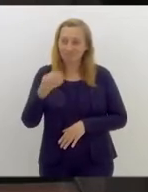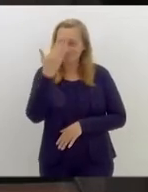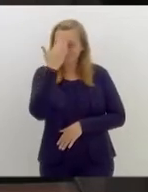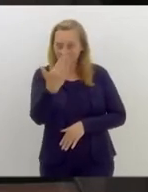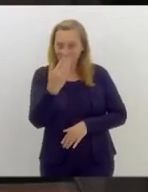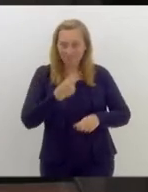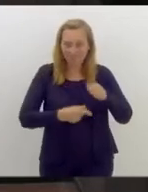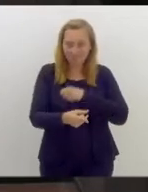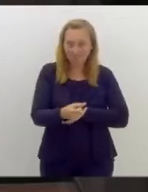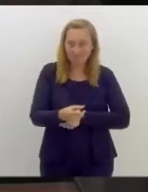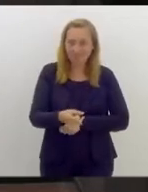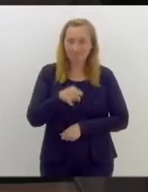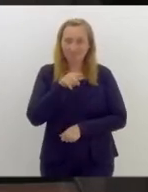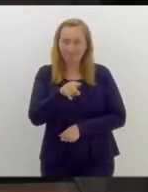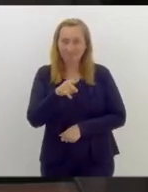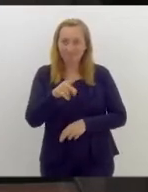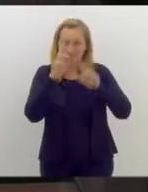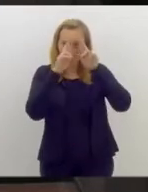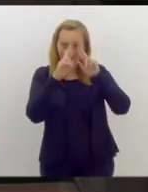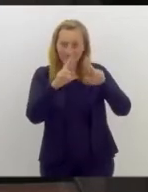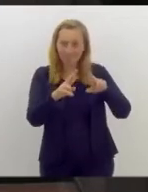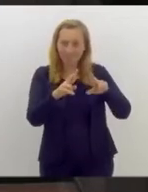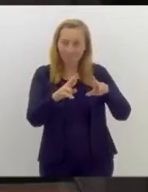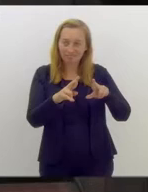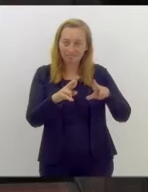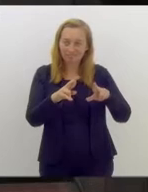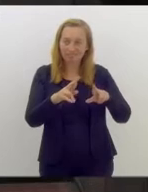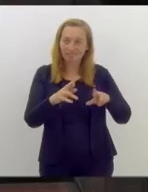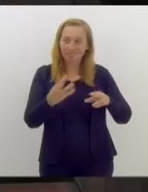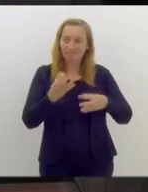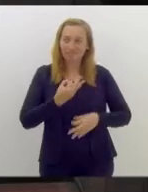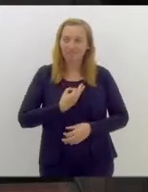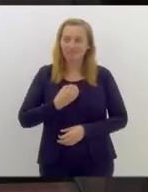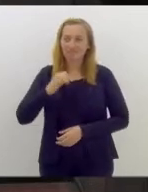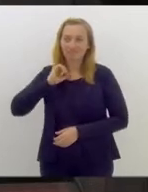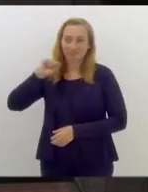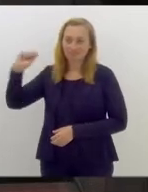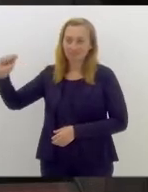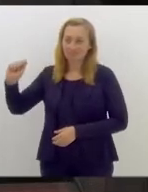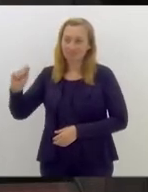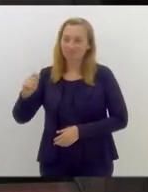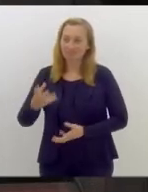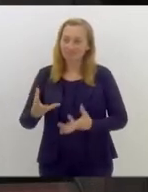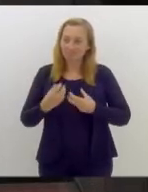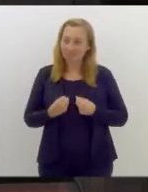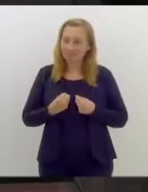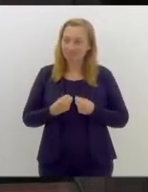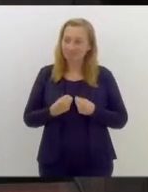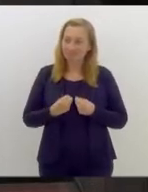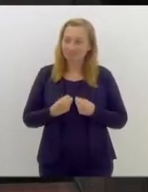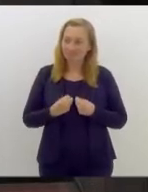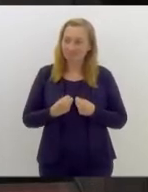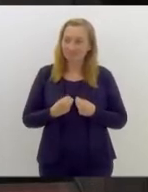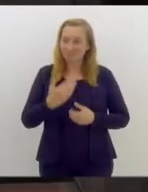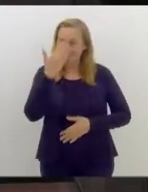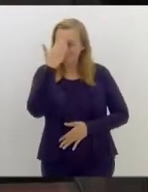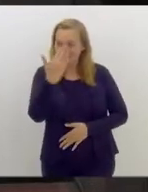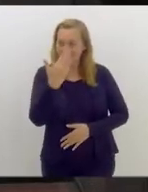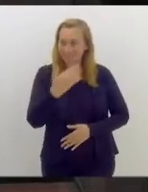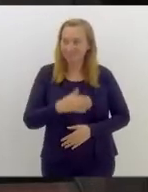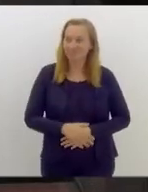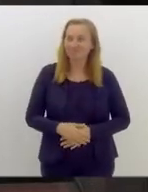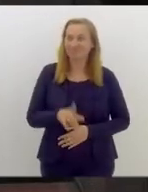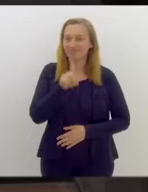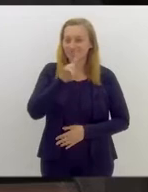gratidão, pois você é o responsável direto pela Medalha Tiradentes com que foi agraciado. É com profunda gratidão que garanto que